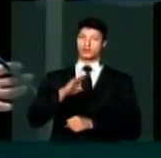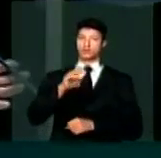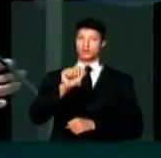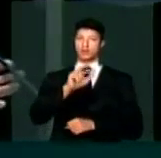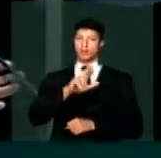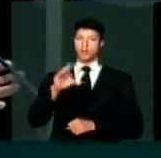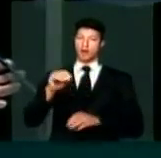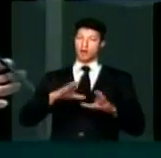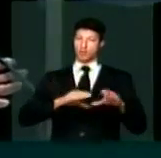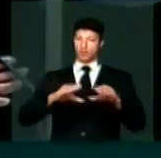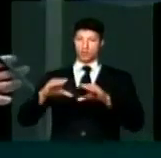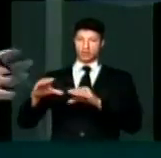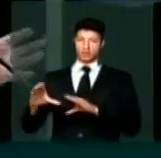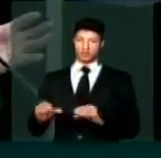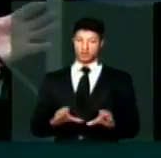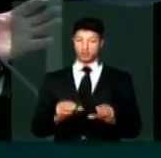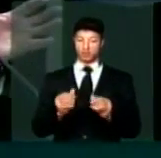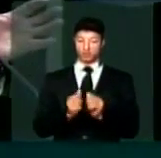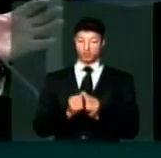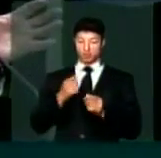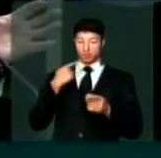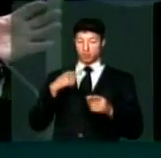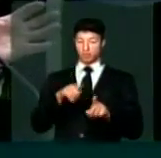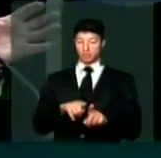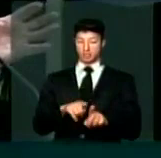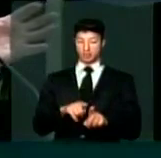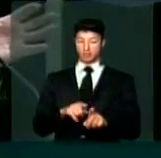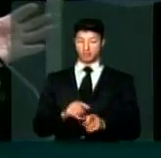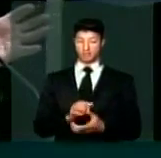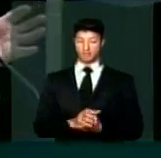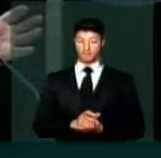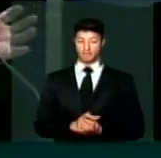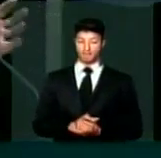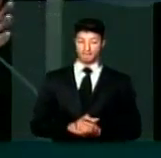com as mãos um objeto